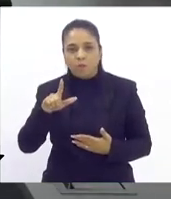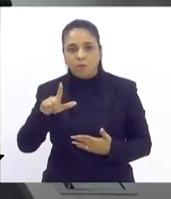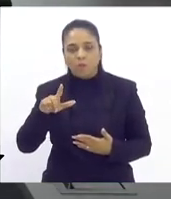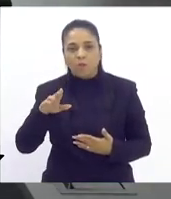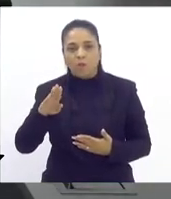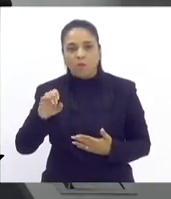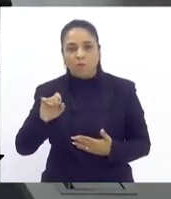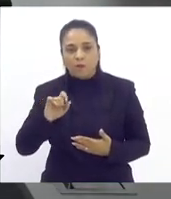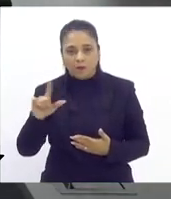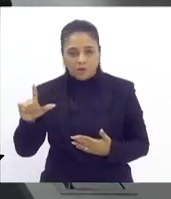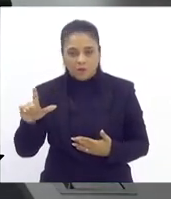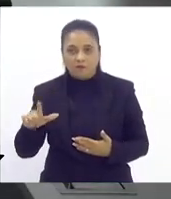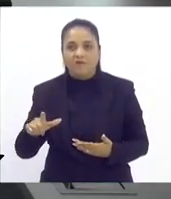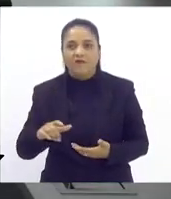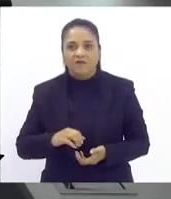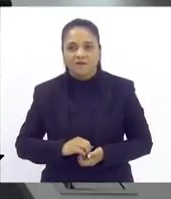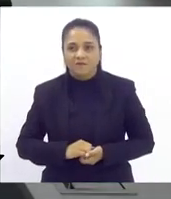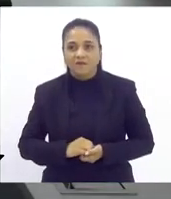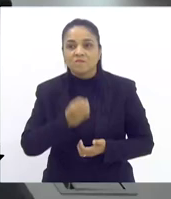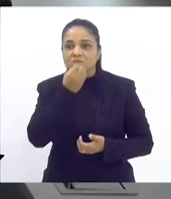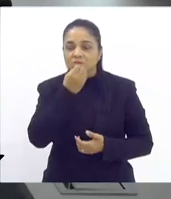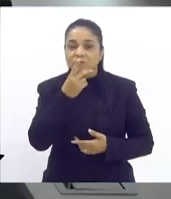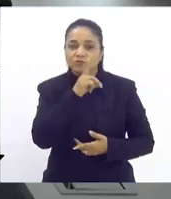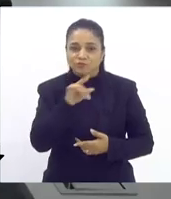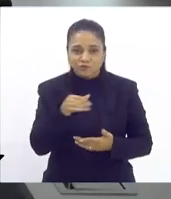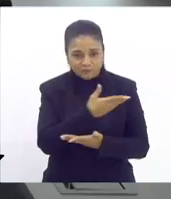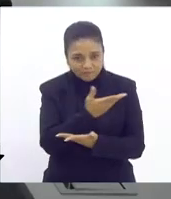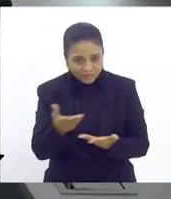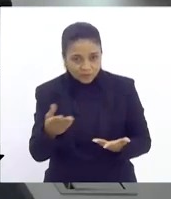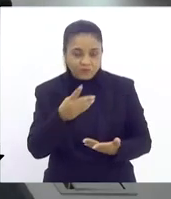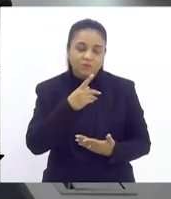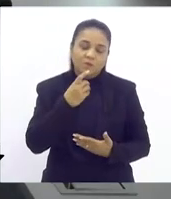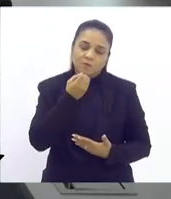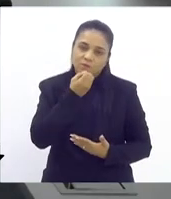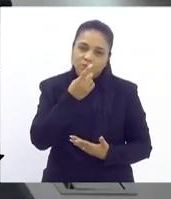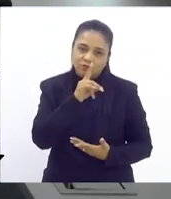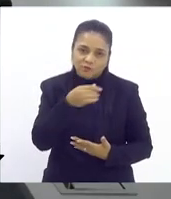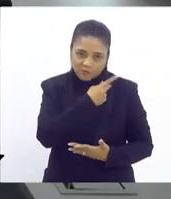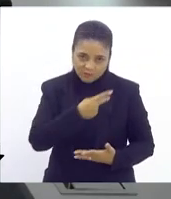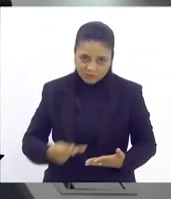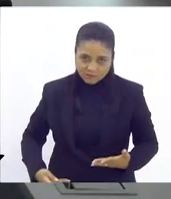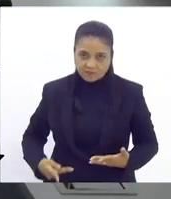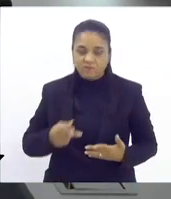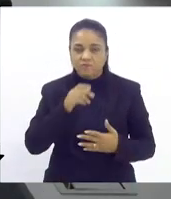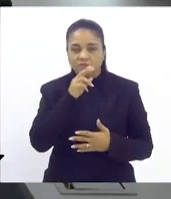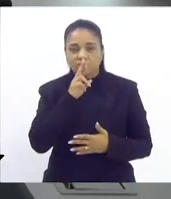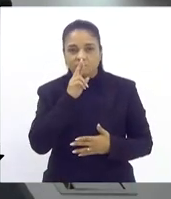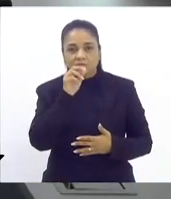bom dia bom dia a todos presentes Bom dia Presidente Rodrigo Amorim Deputado